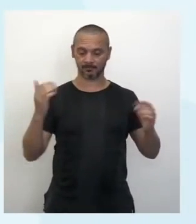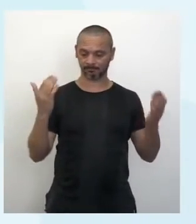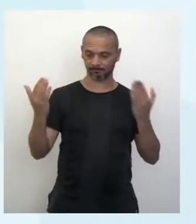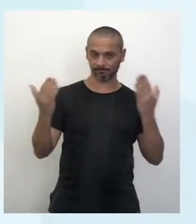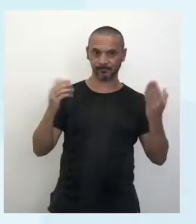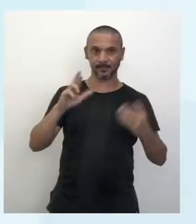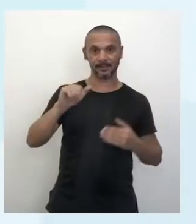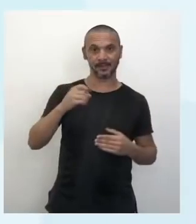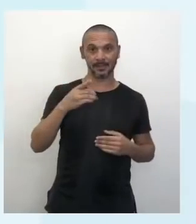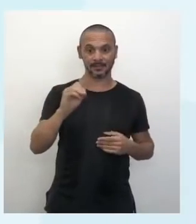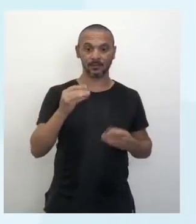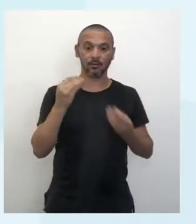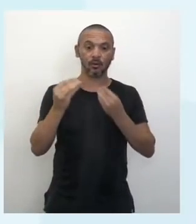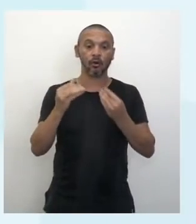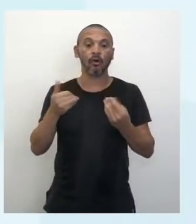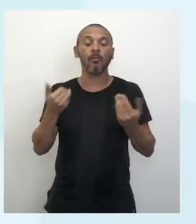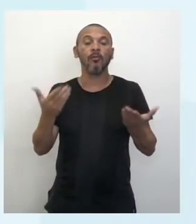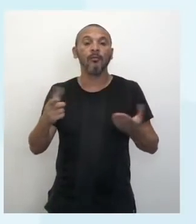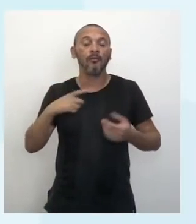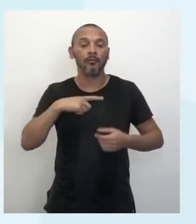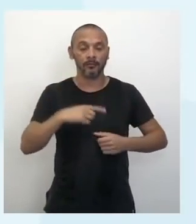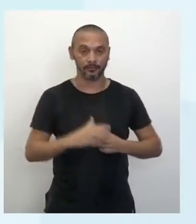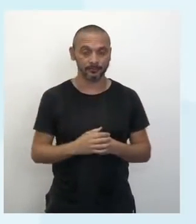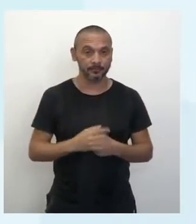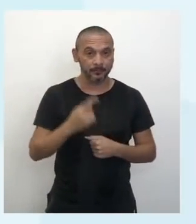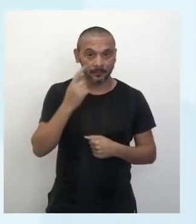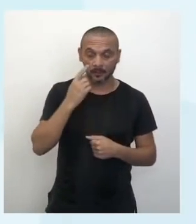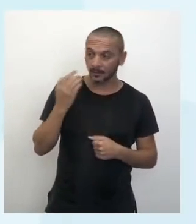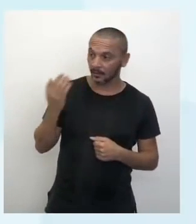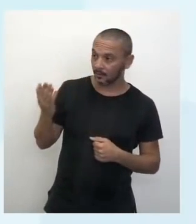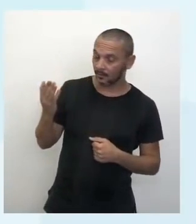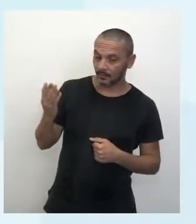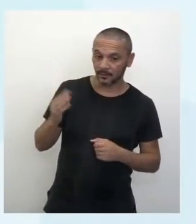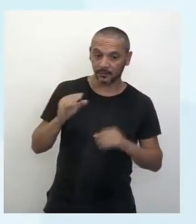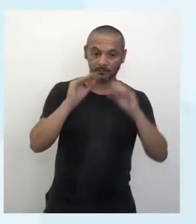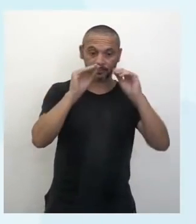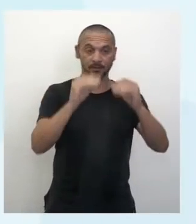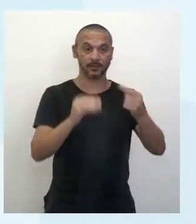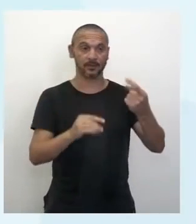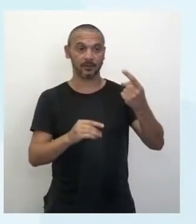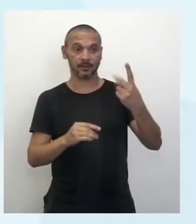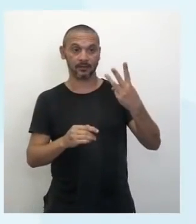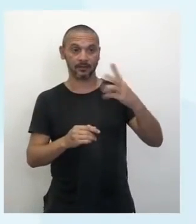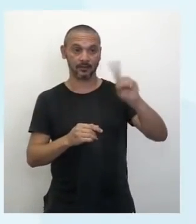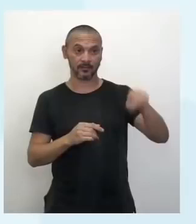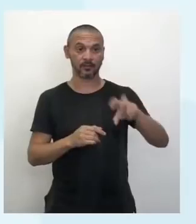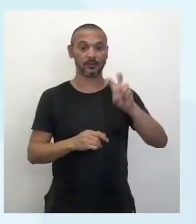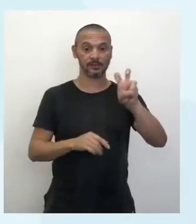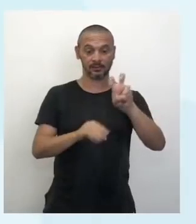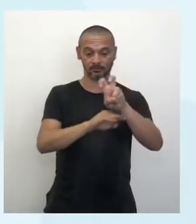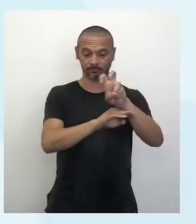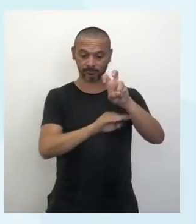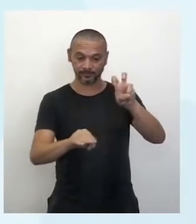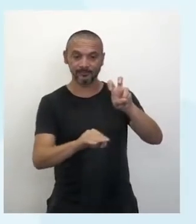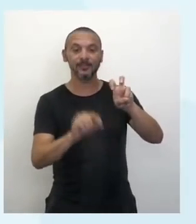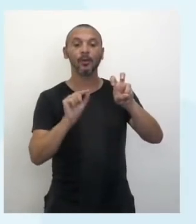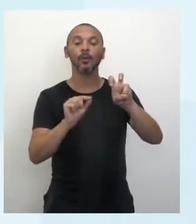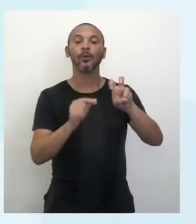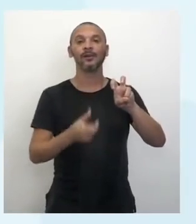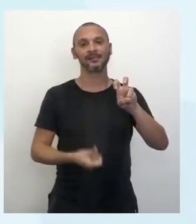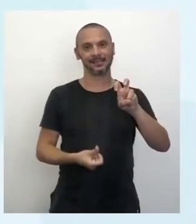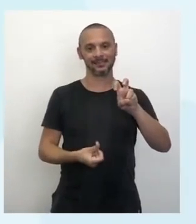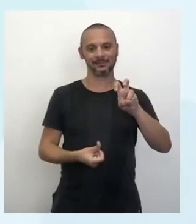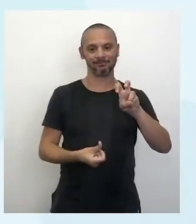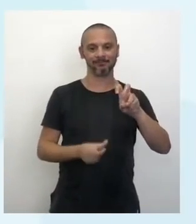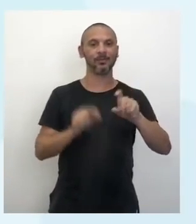está pedindo esta ordem, tá certo? Então, você vai colocar o dado do D primeiro e embaixo você vai colocar o dado